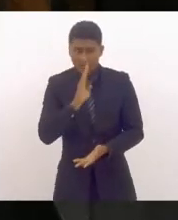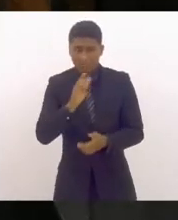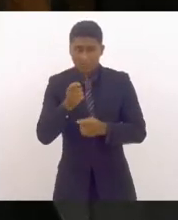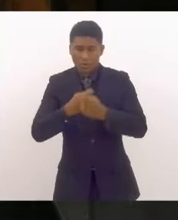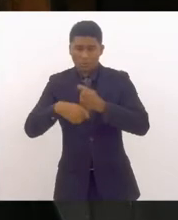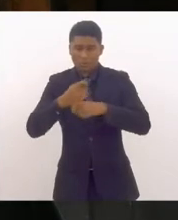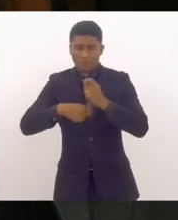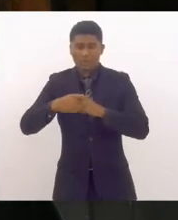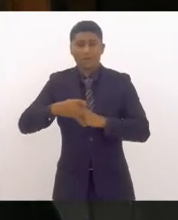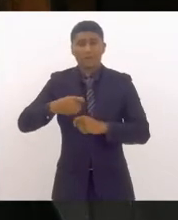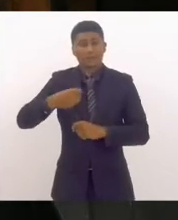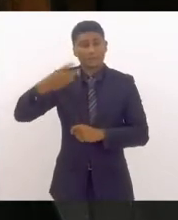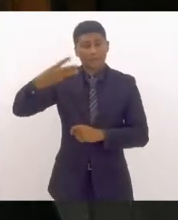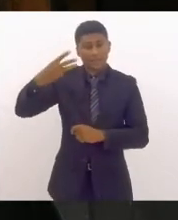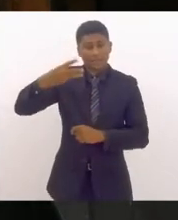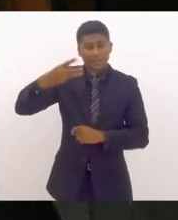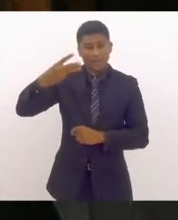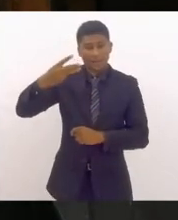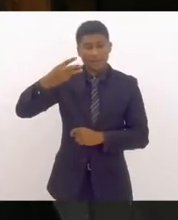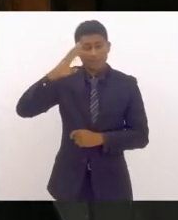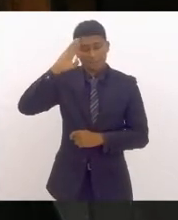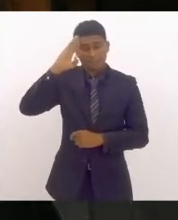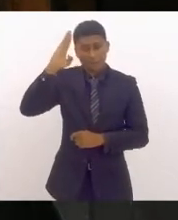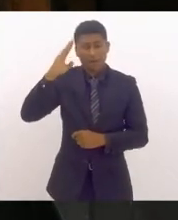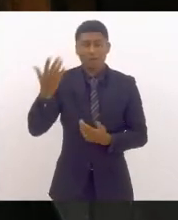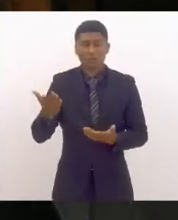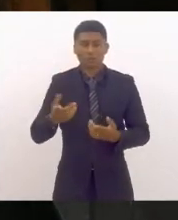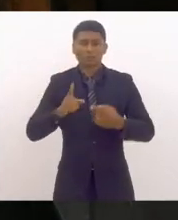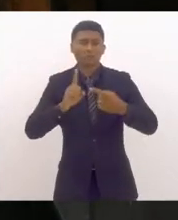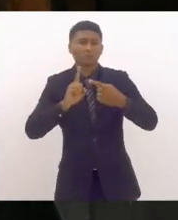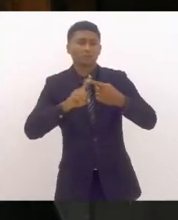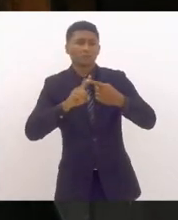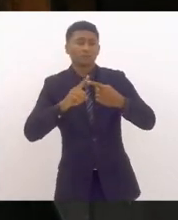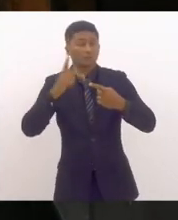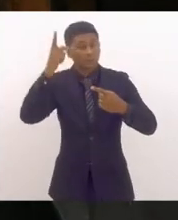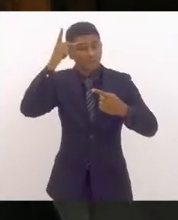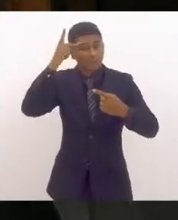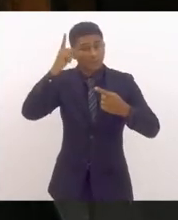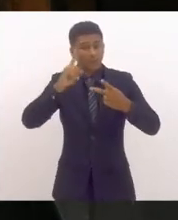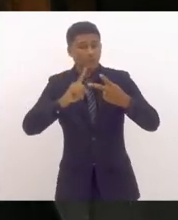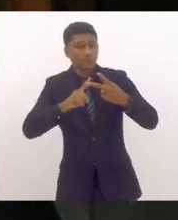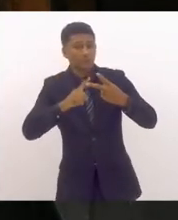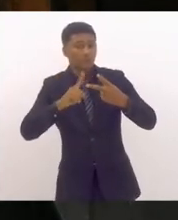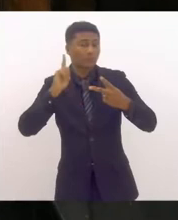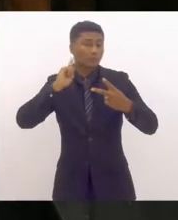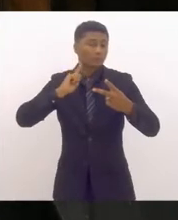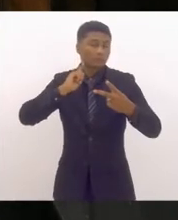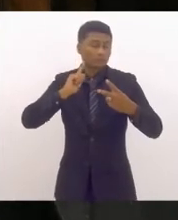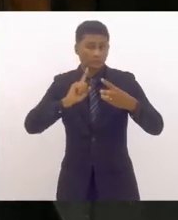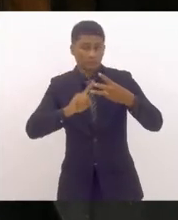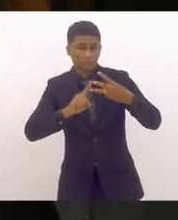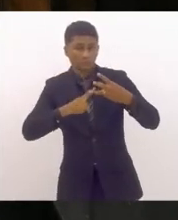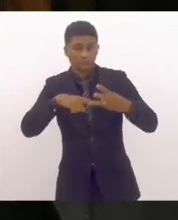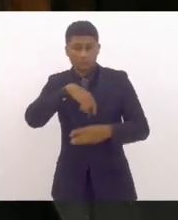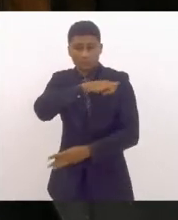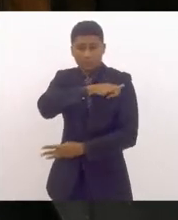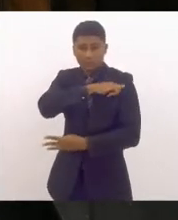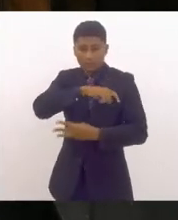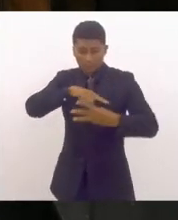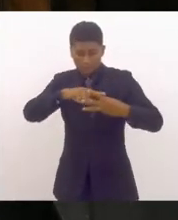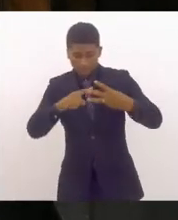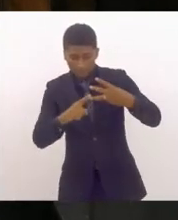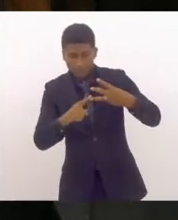Estado de São Paulo é o estado de Minas e do Estado de Minas Gerais e portanto não